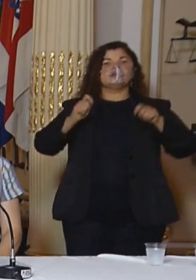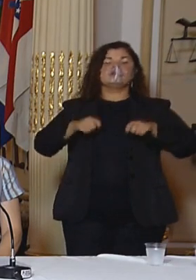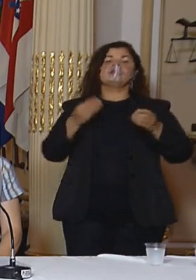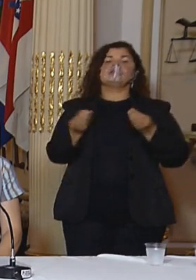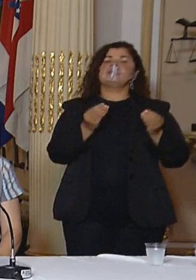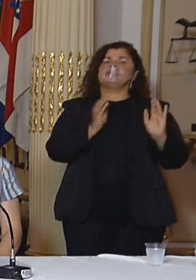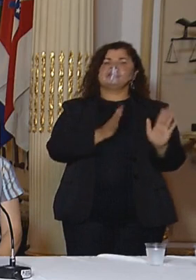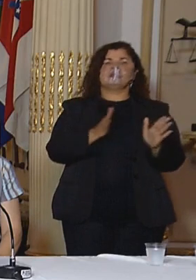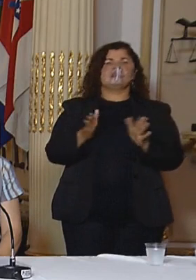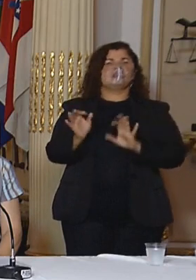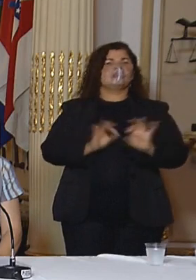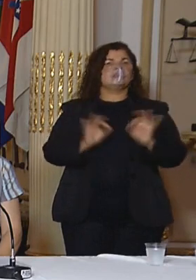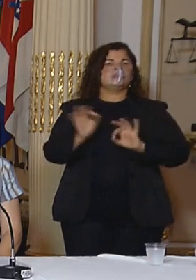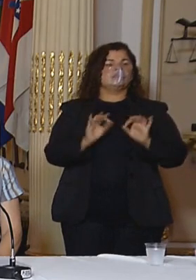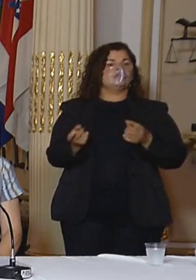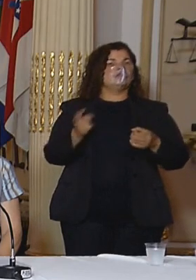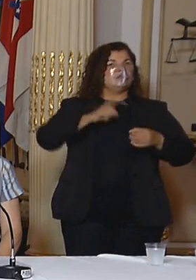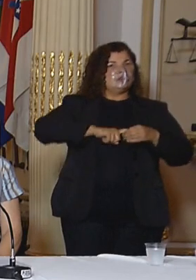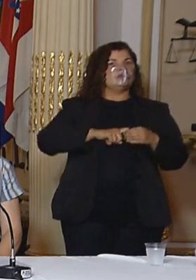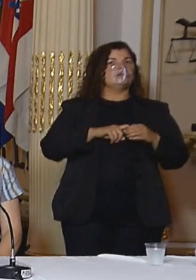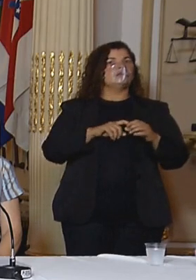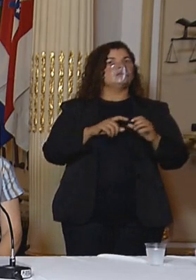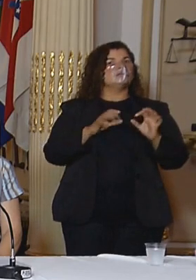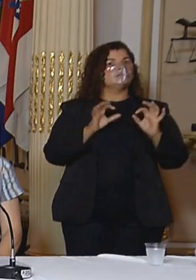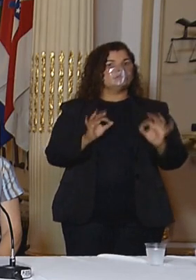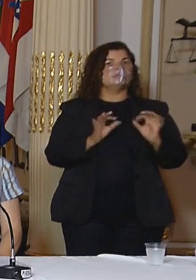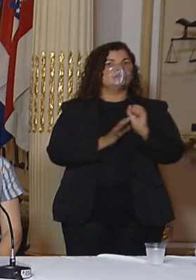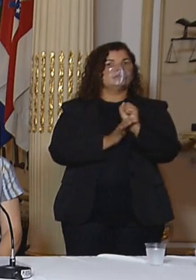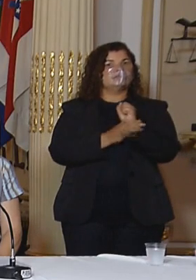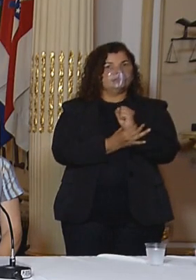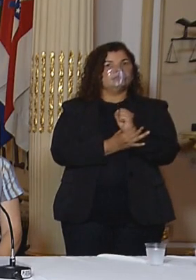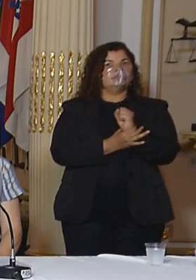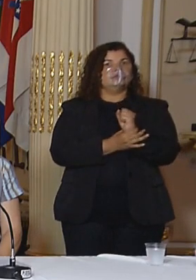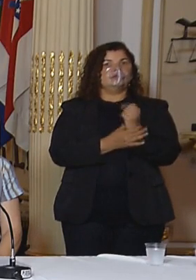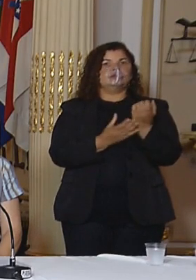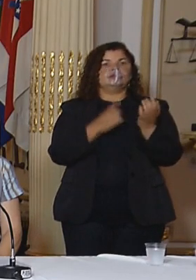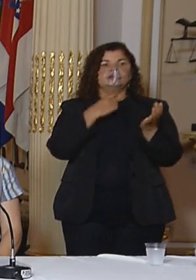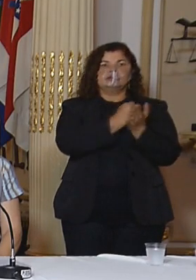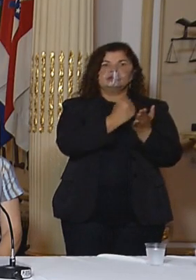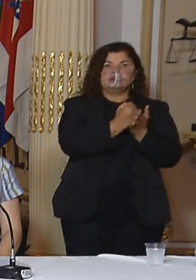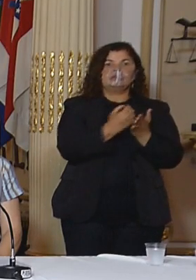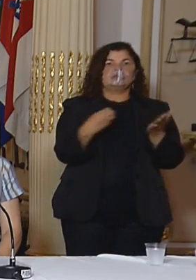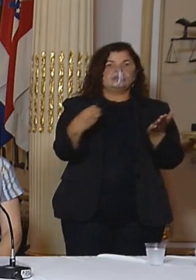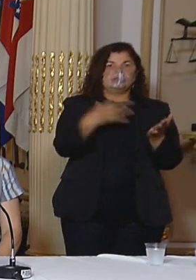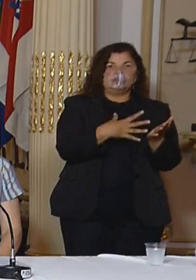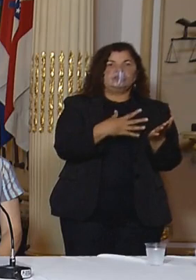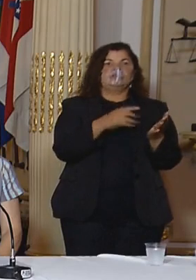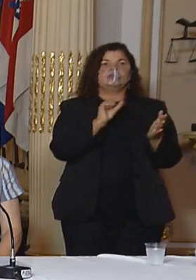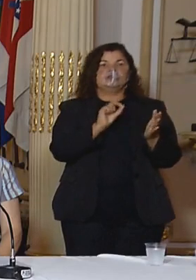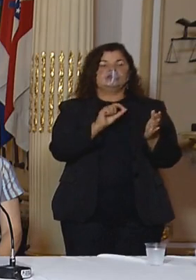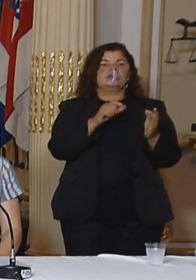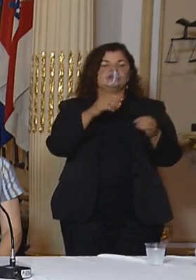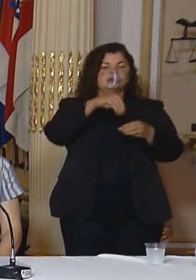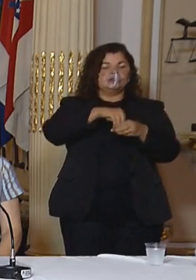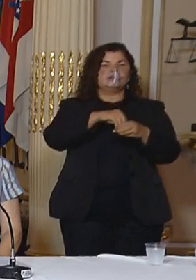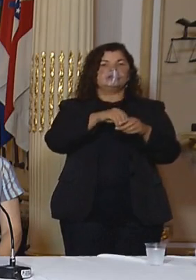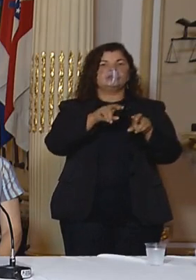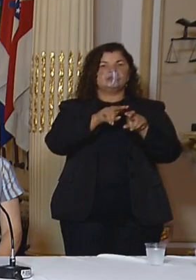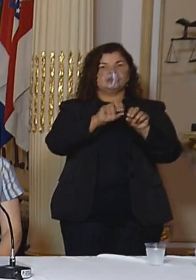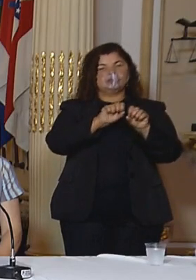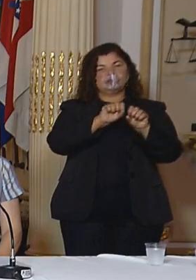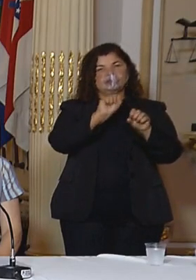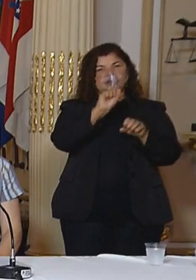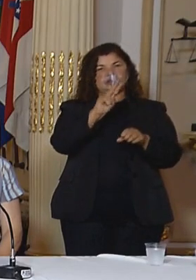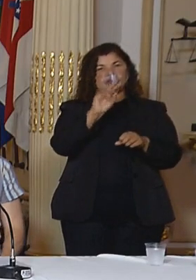planejar esse retorno com segurança, diante de novos protocolos também para o sistema de saúde,